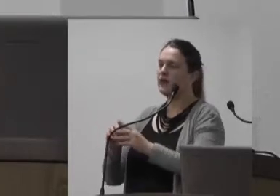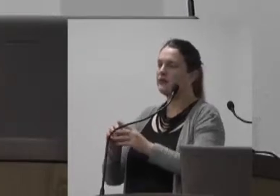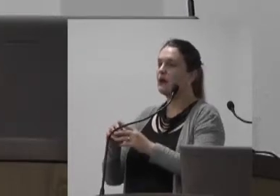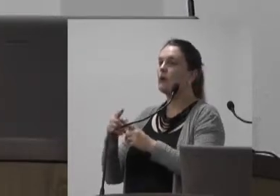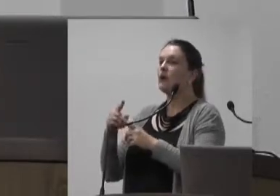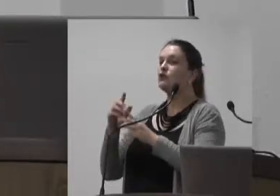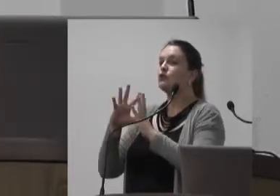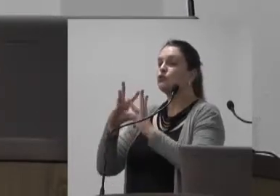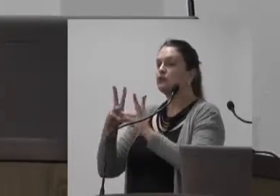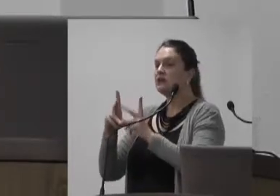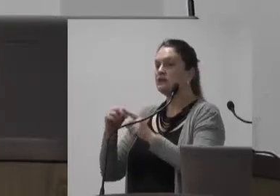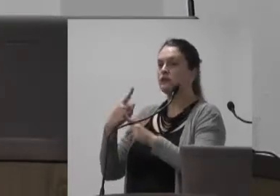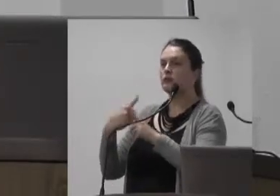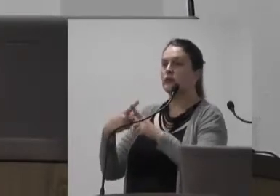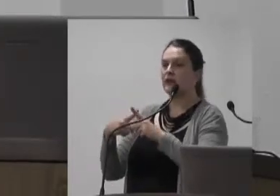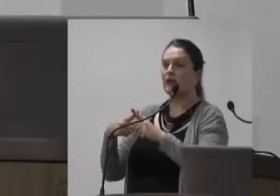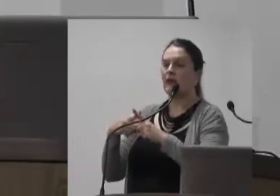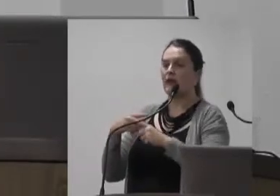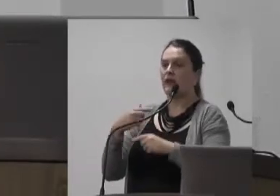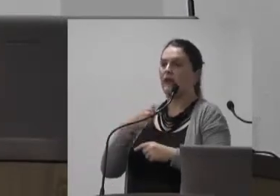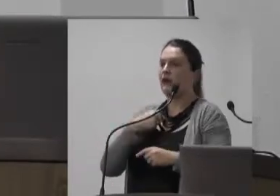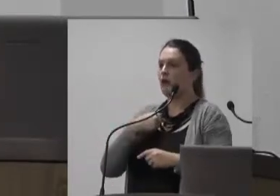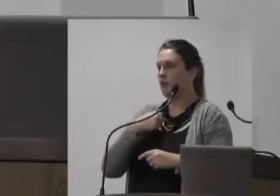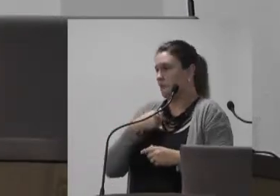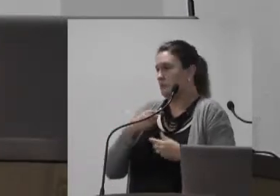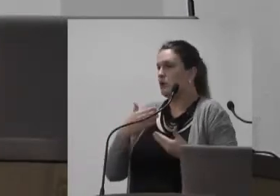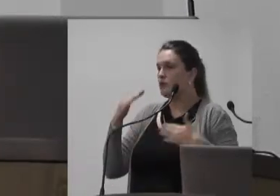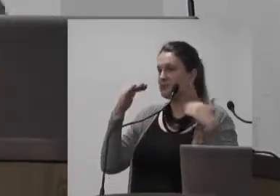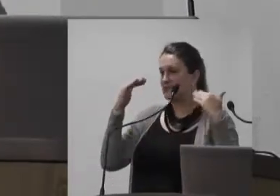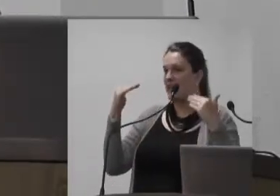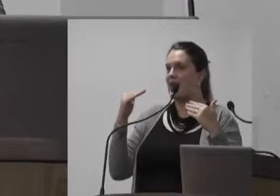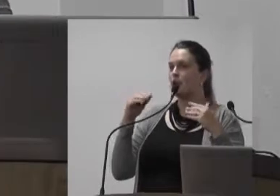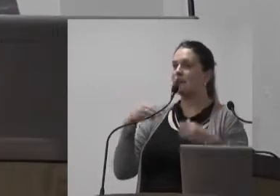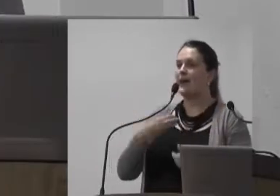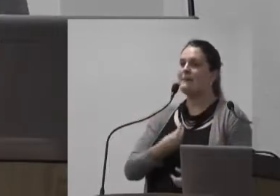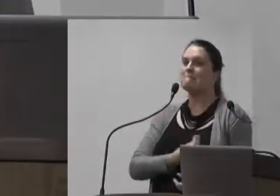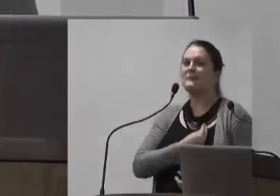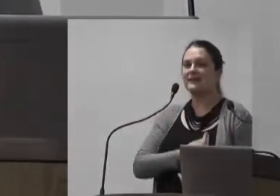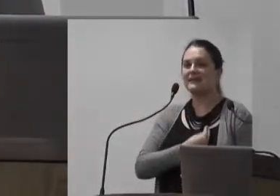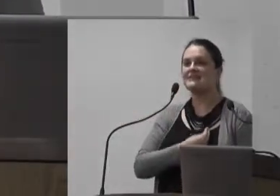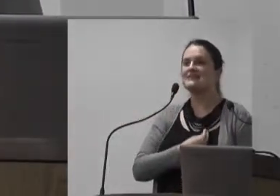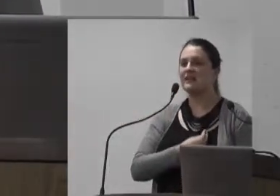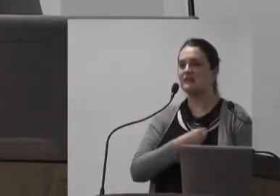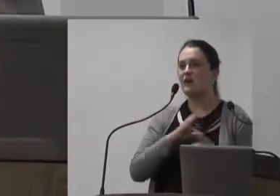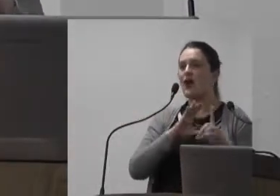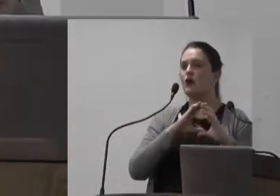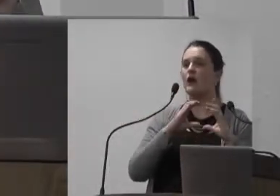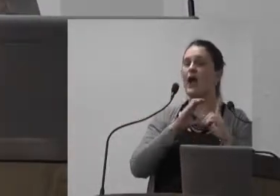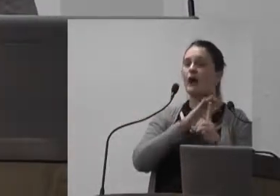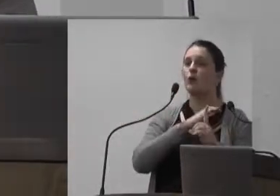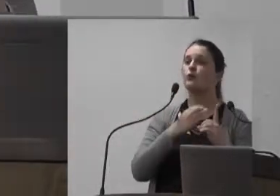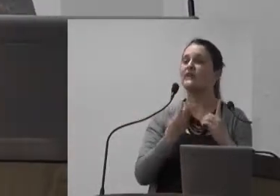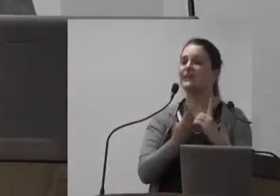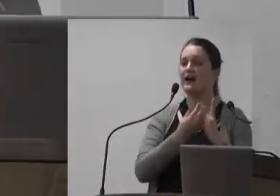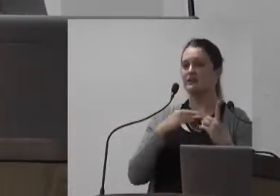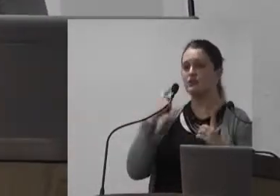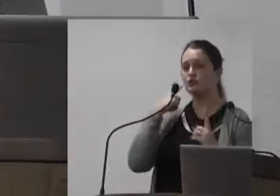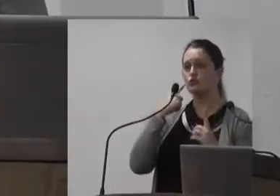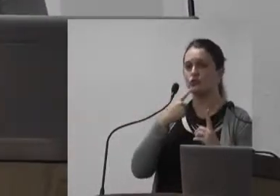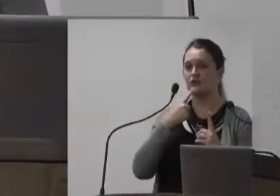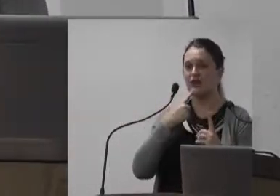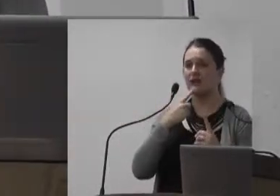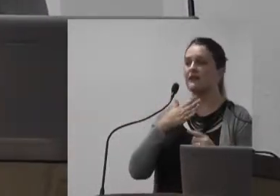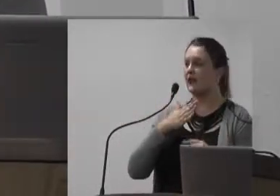junto. Então, tudo isso porque eu me considero, né, pertencente à